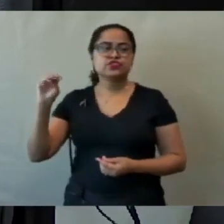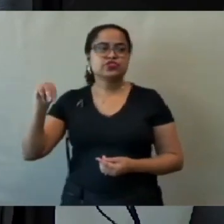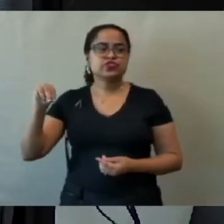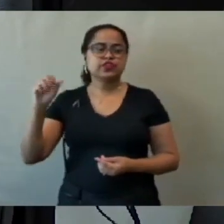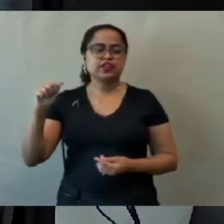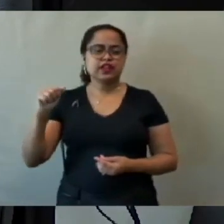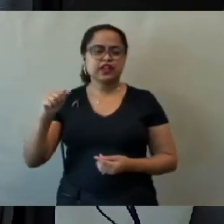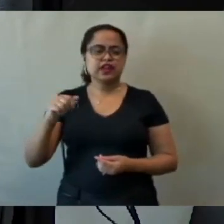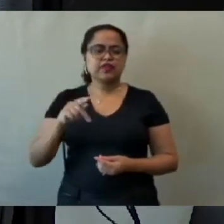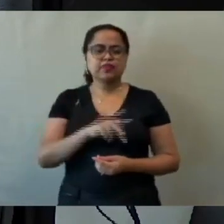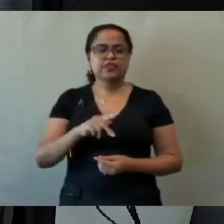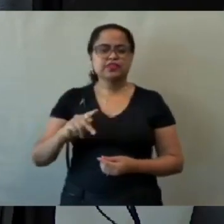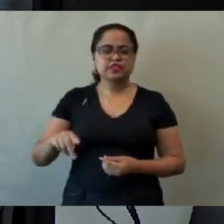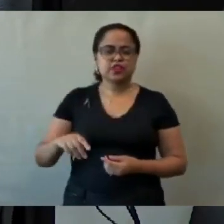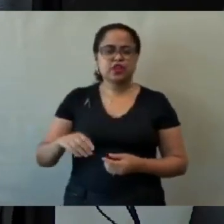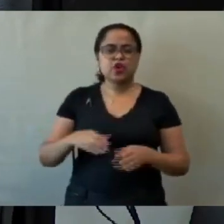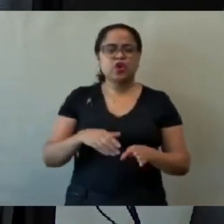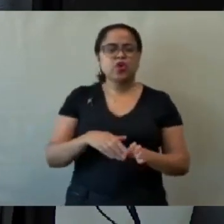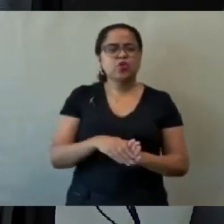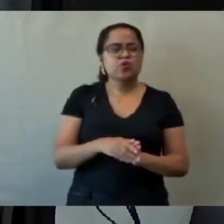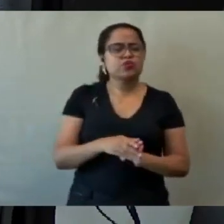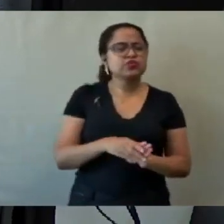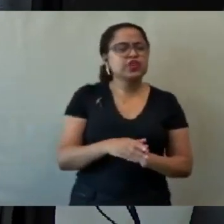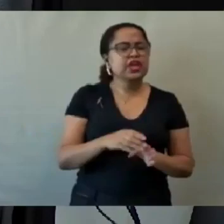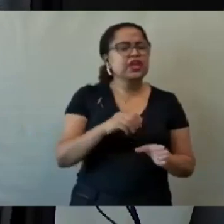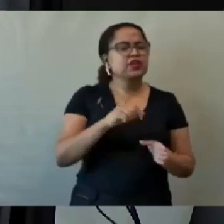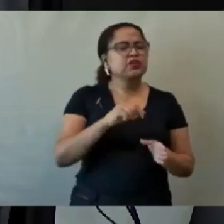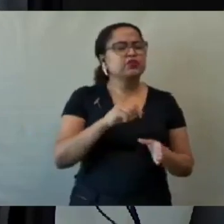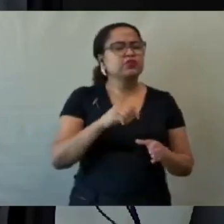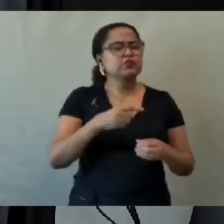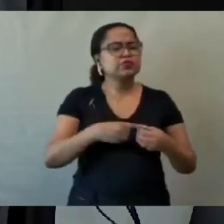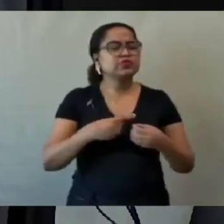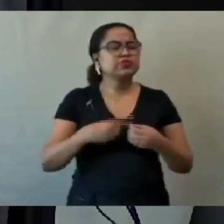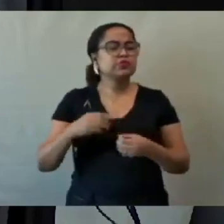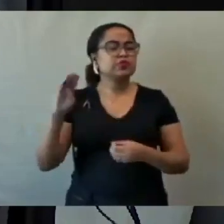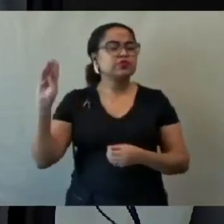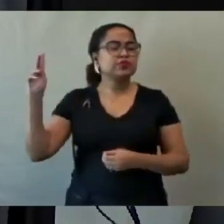Conselho Municipal de Educação de Belo Horizonte. Bem-vinda.